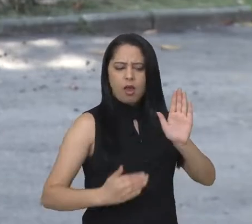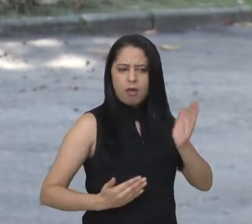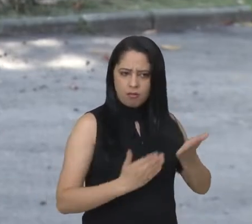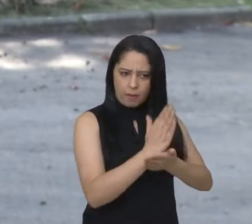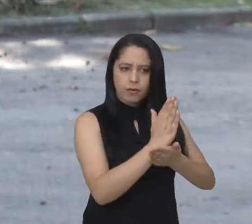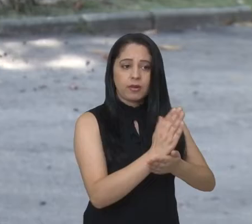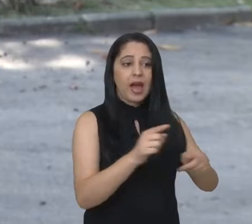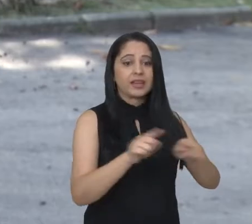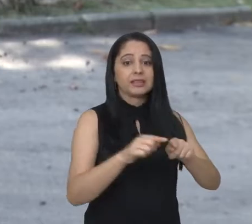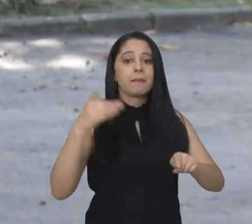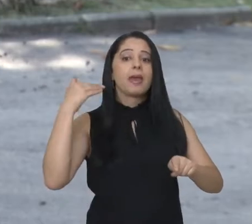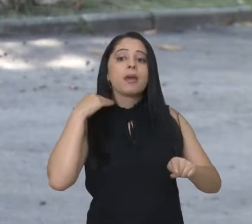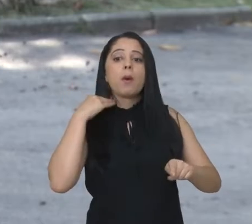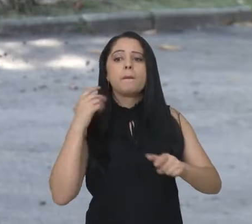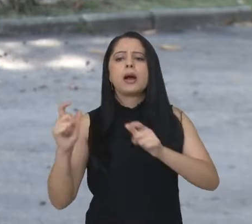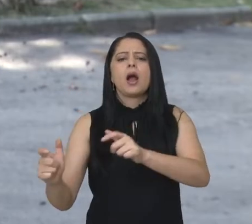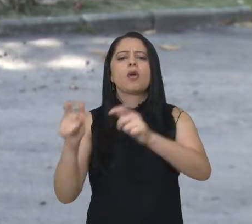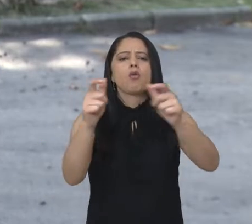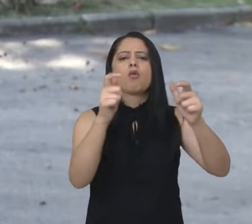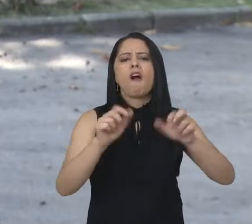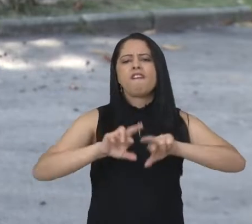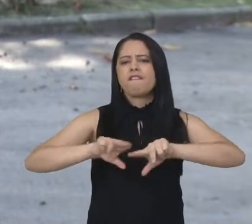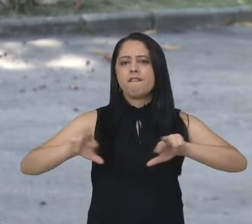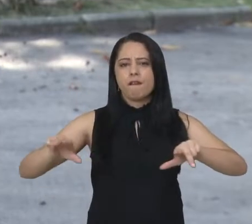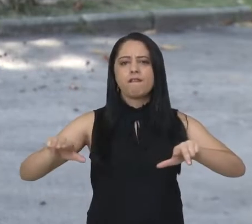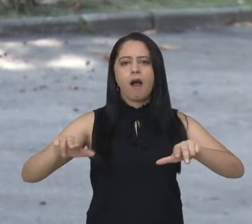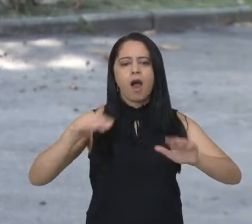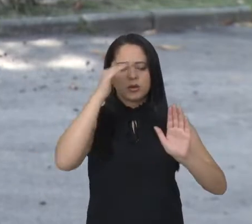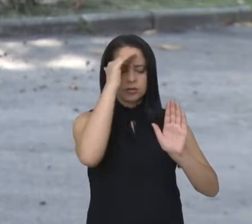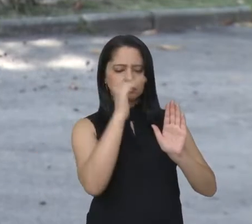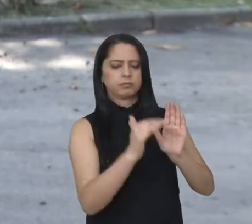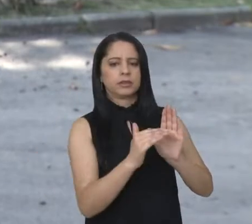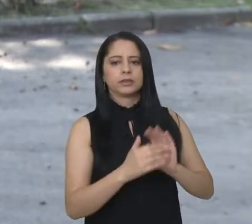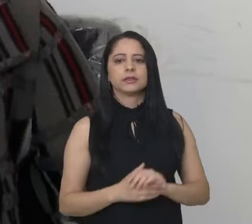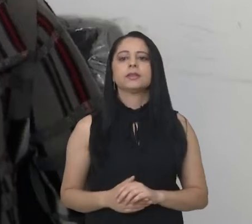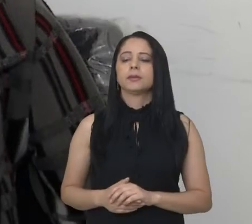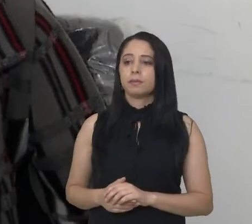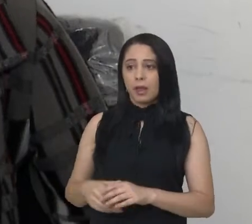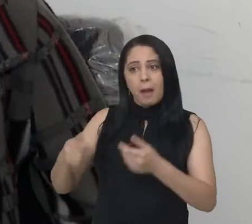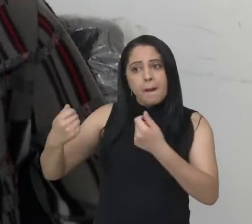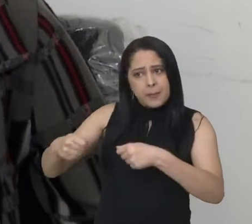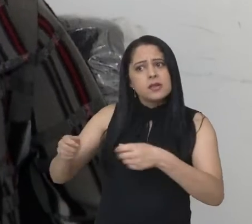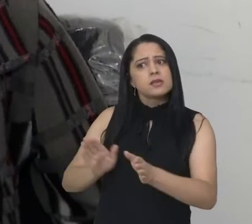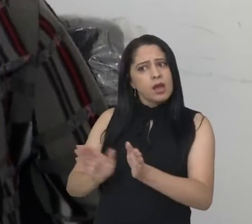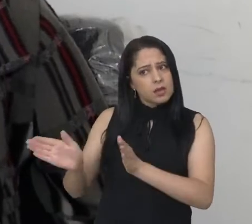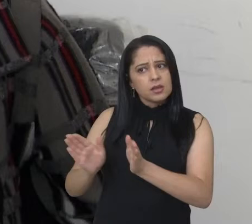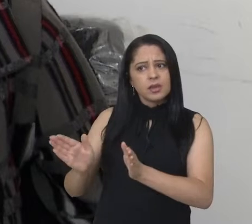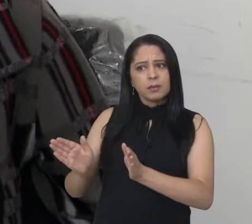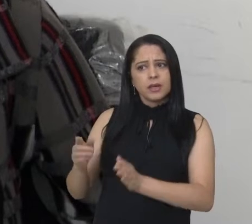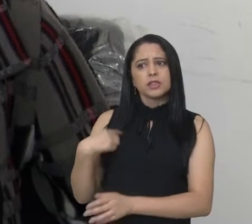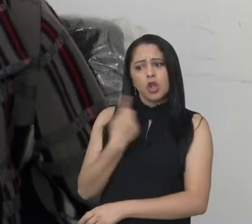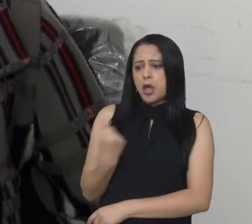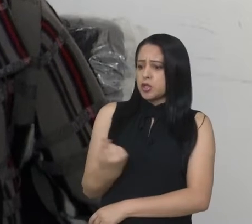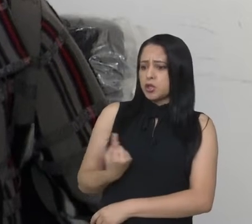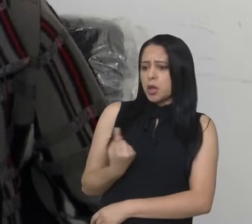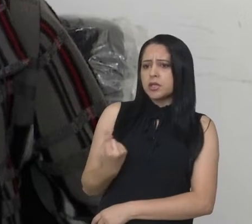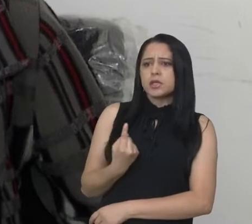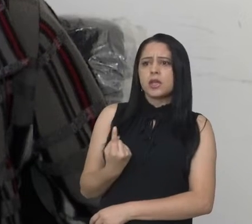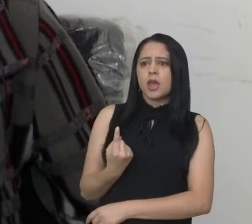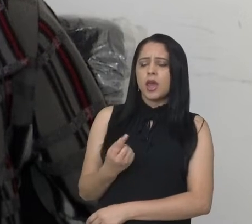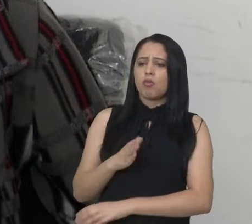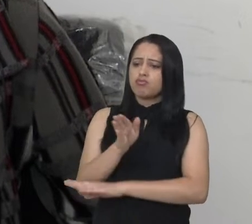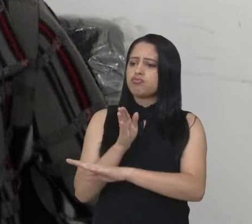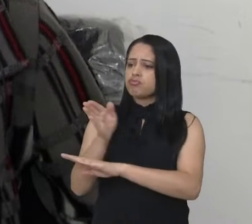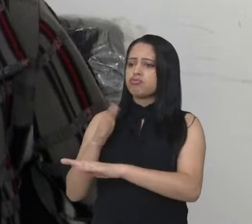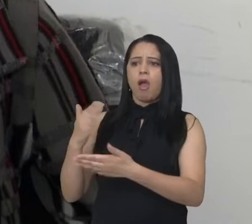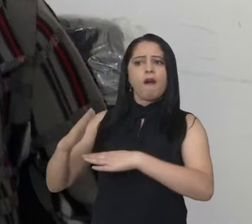que ela seja implantada não somente nos bancos, mas em toda a área do município. A gente precisa, ter acessibilidade sozinho,